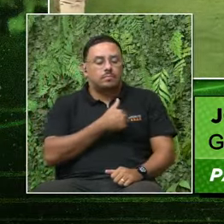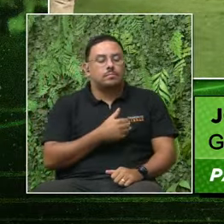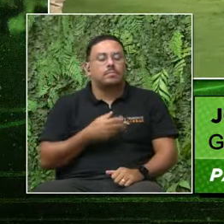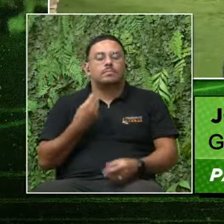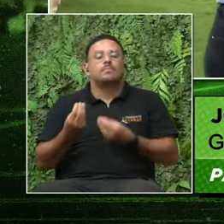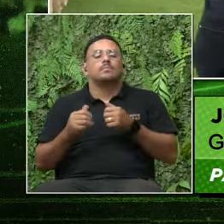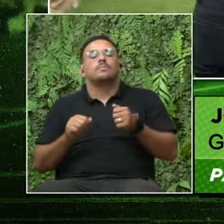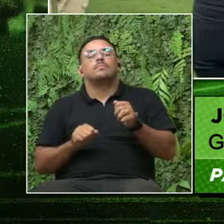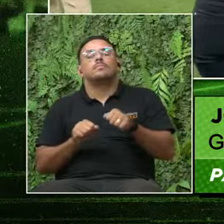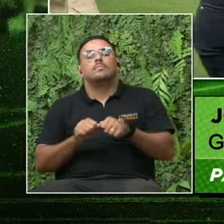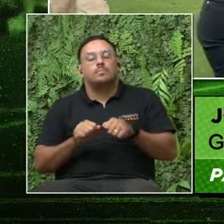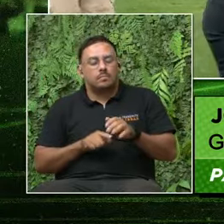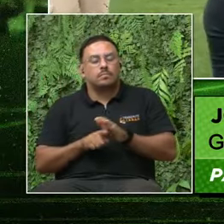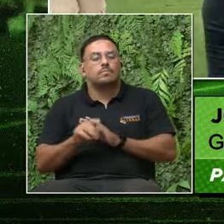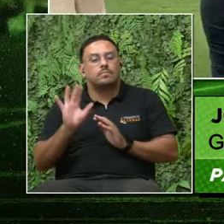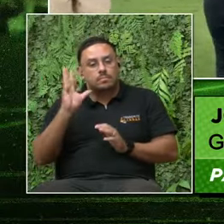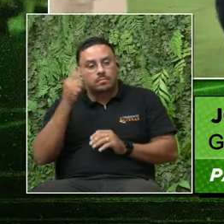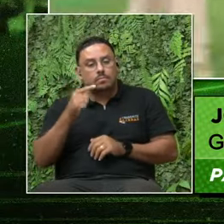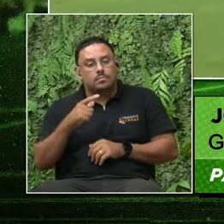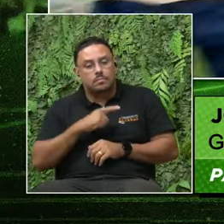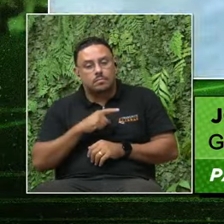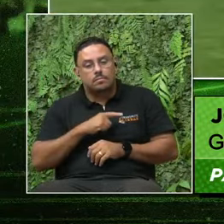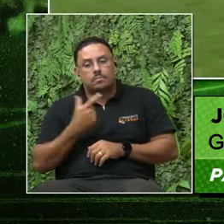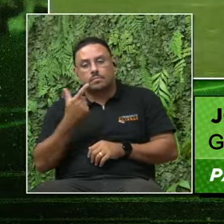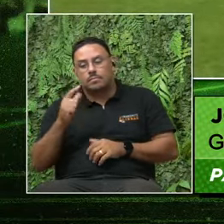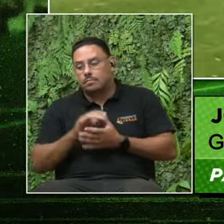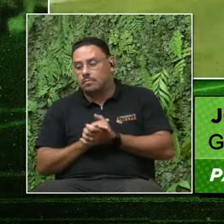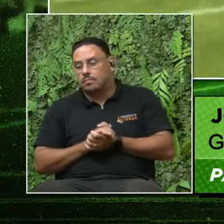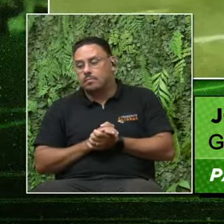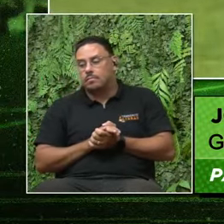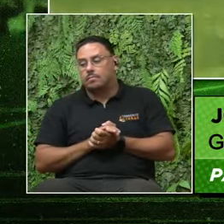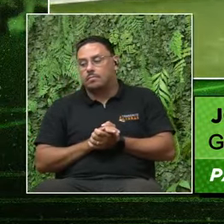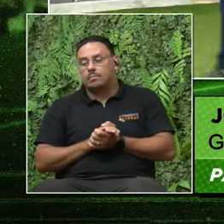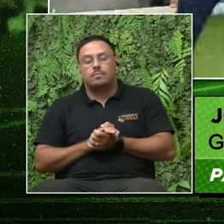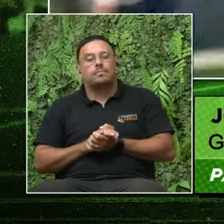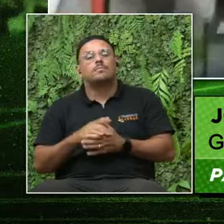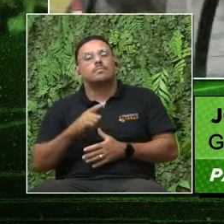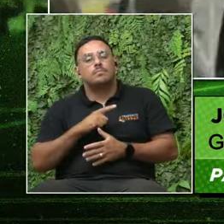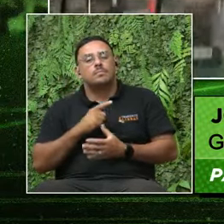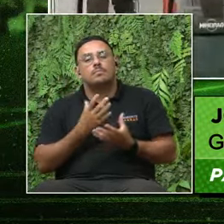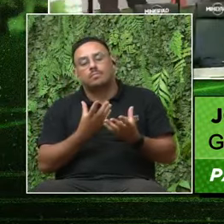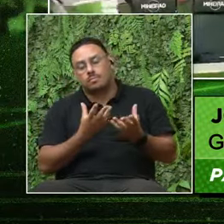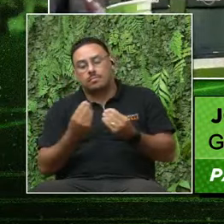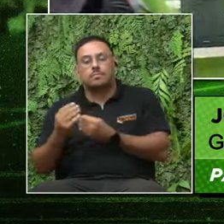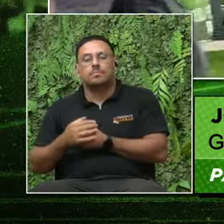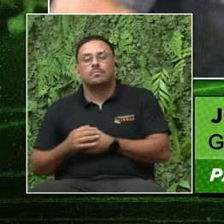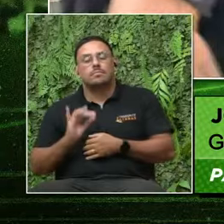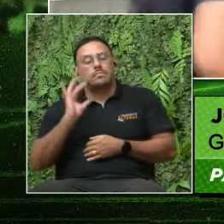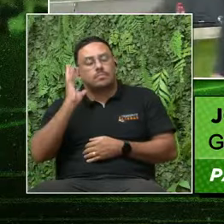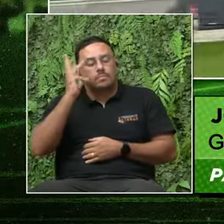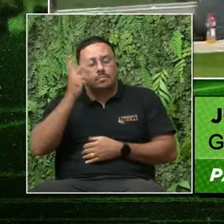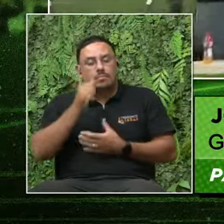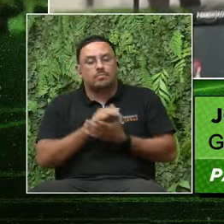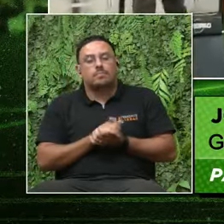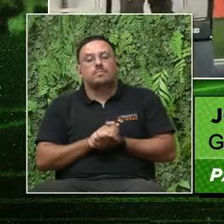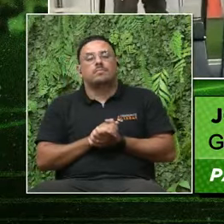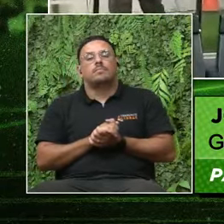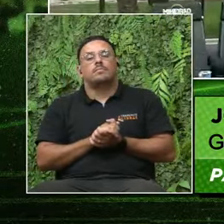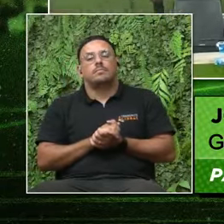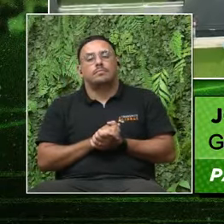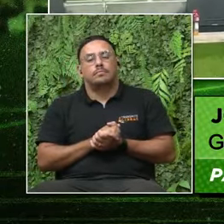diferente não tinha eu acho que tinha não tinha eu tava aqui Ah então então tinha tinha bastante porque eu acho que